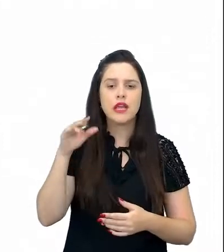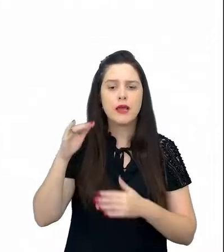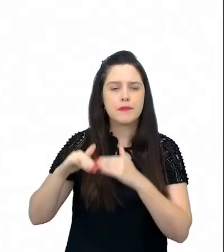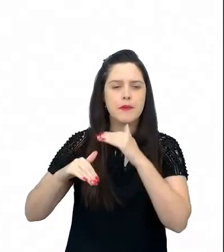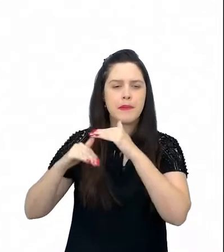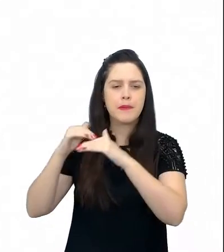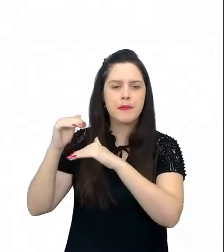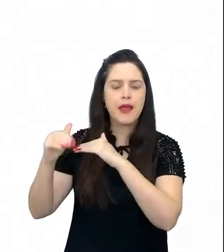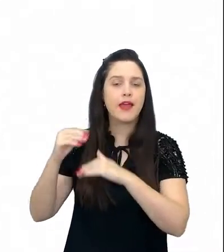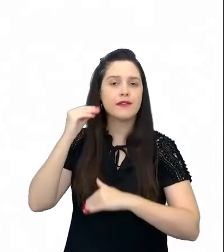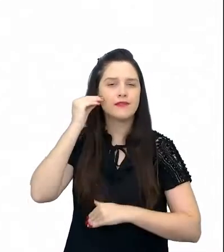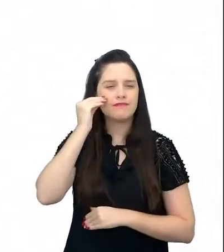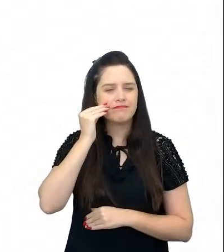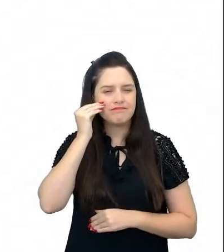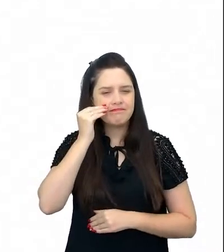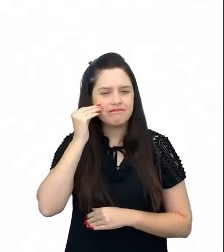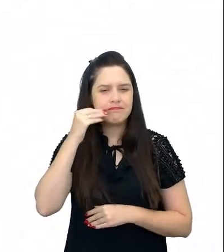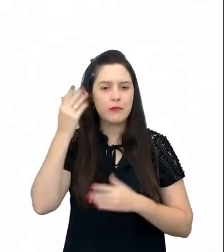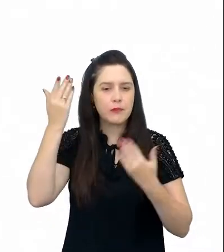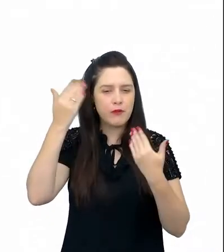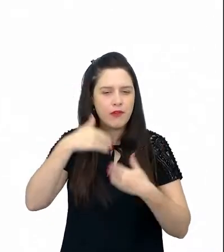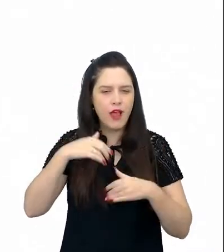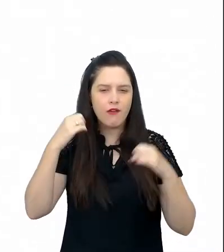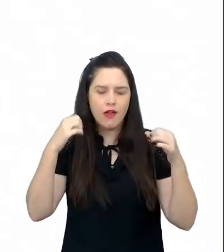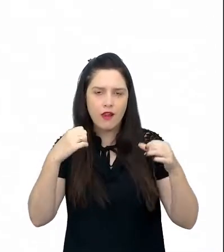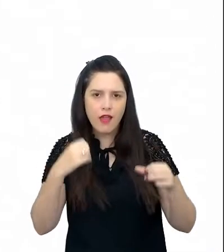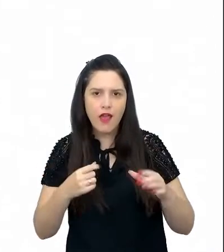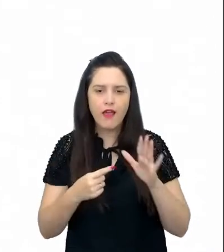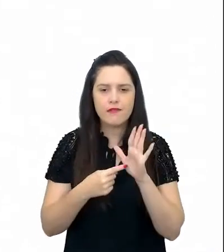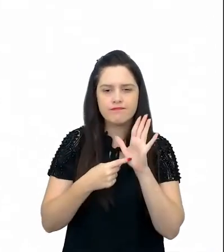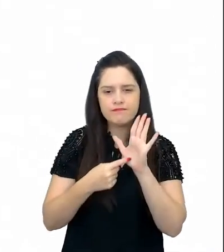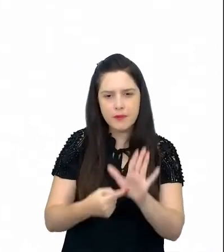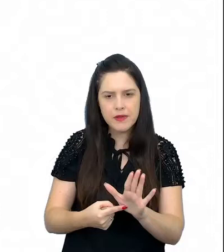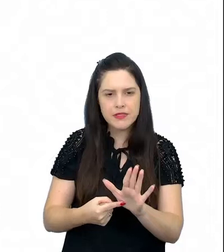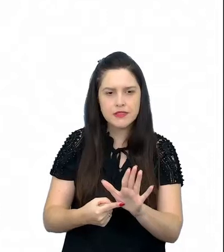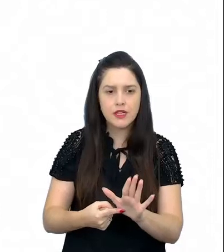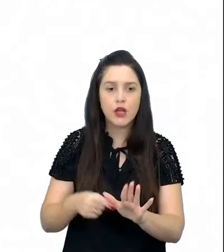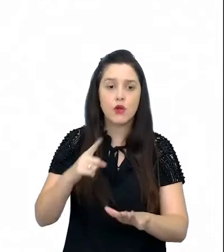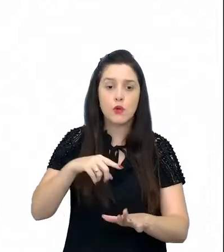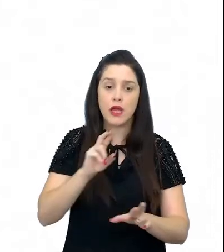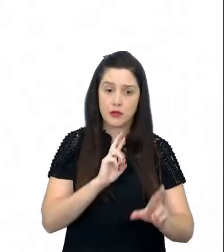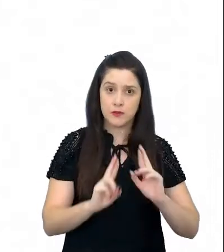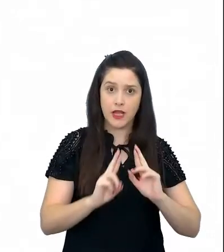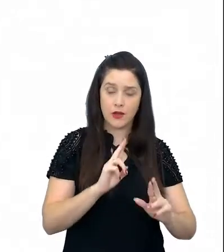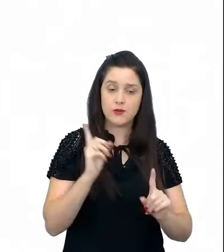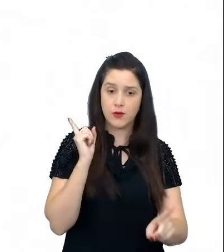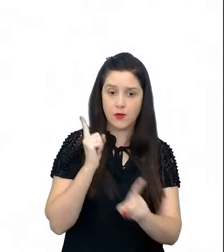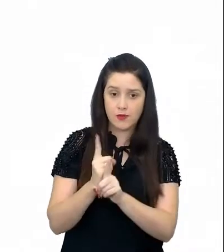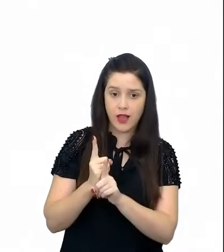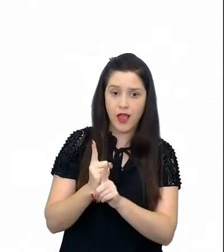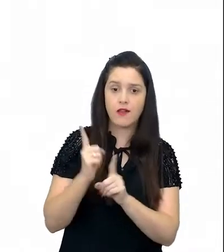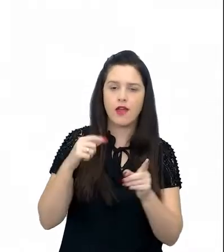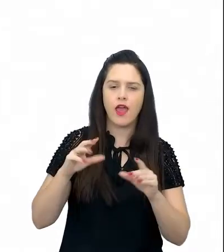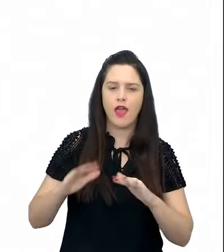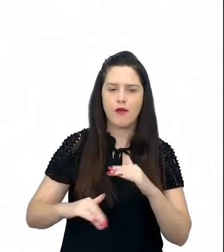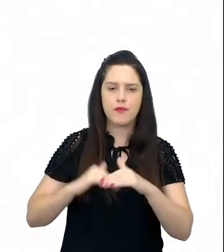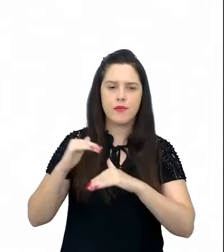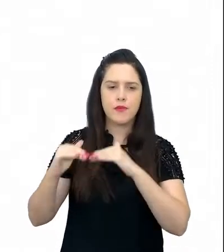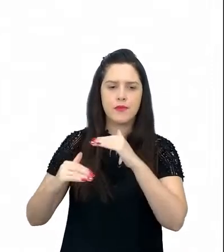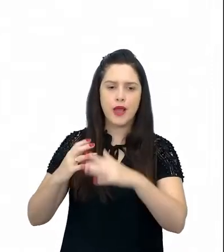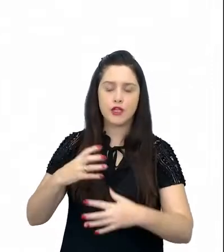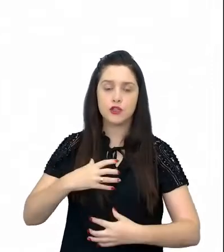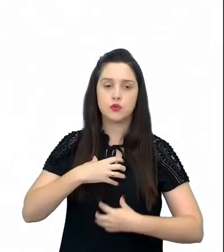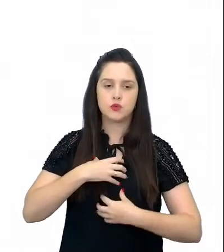intuir, conjecturar, experimentar, provar, avaliar e apresentar os resultados encontrados, reforçando atitudes